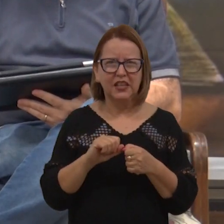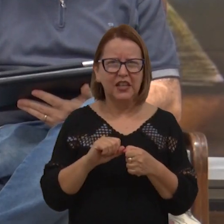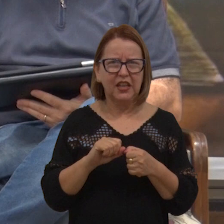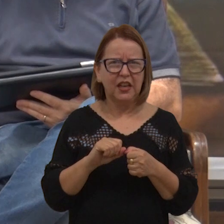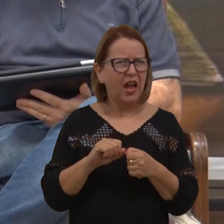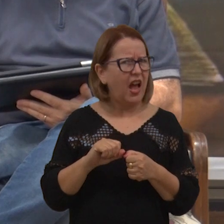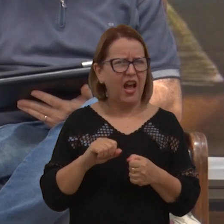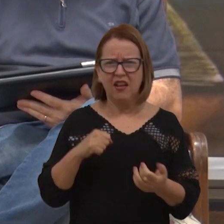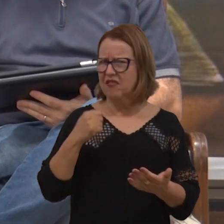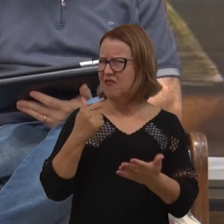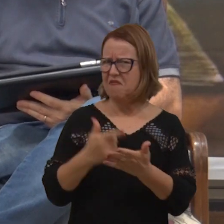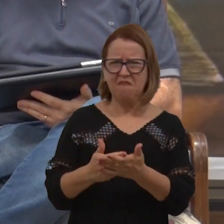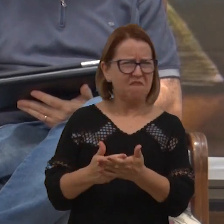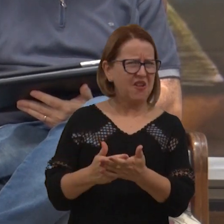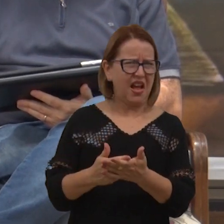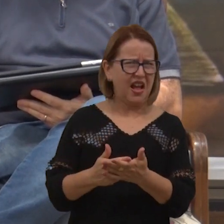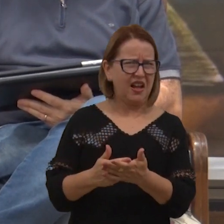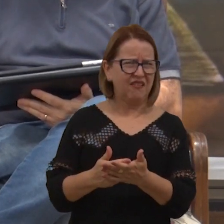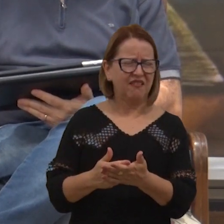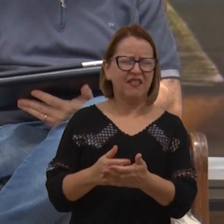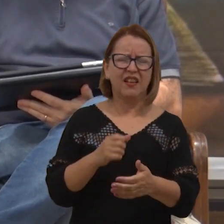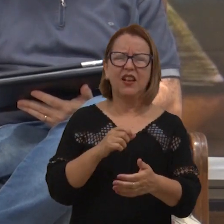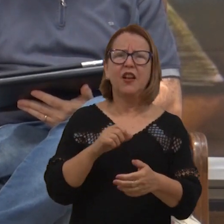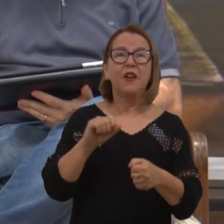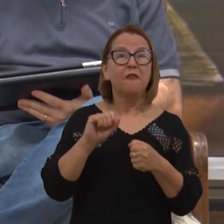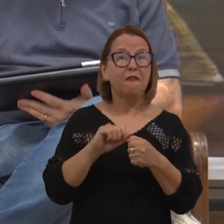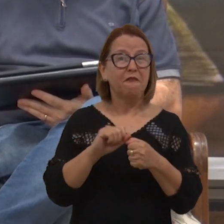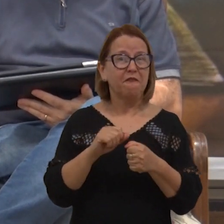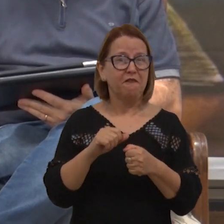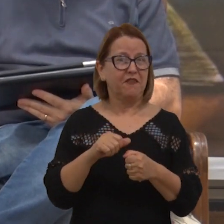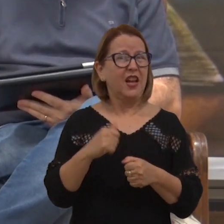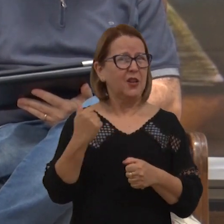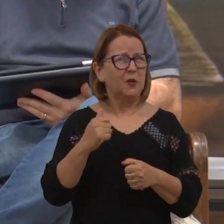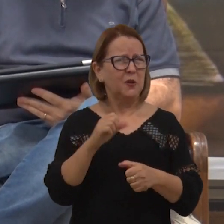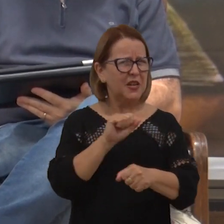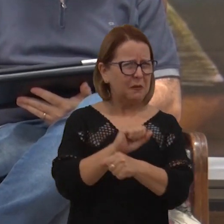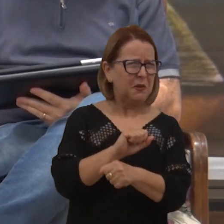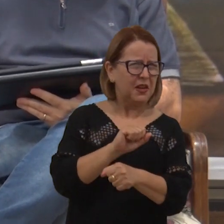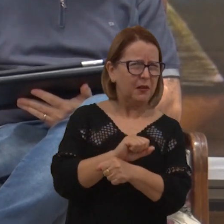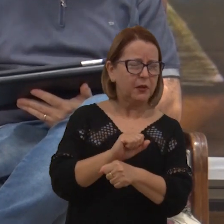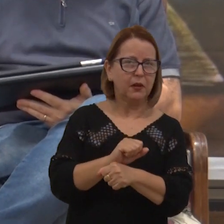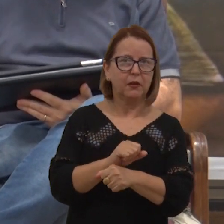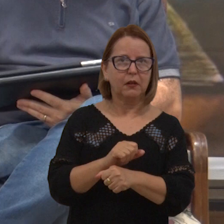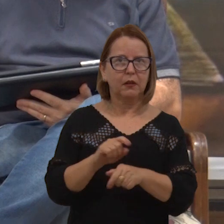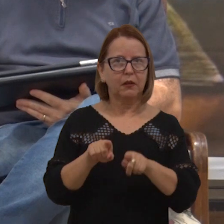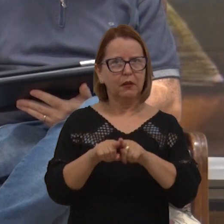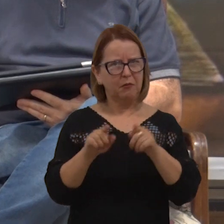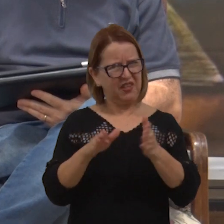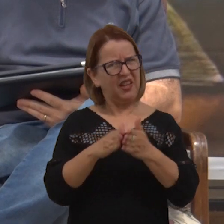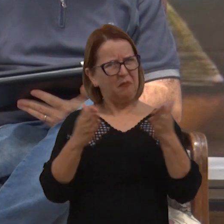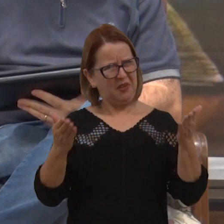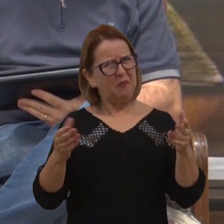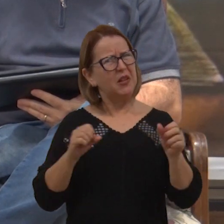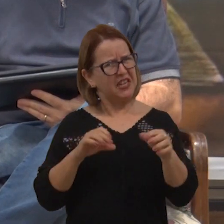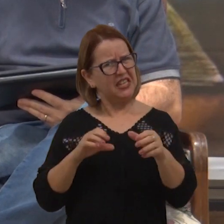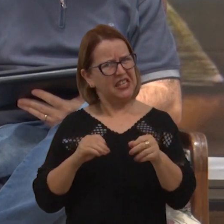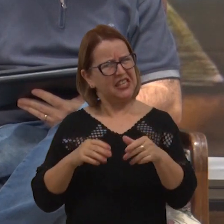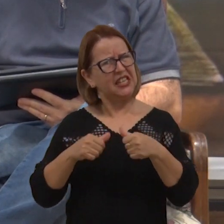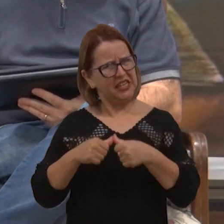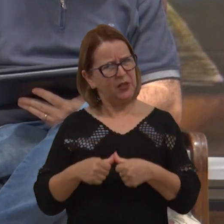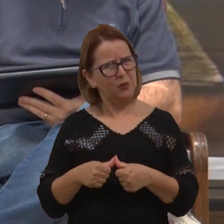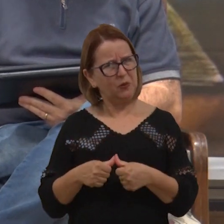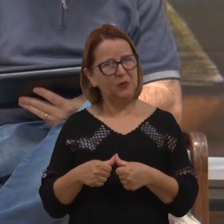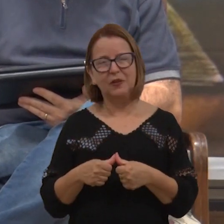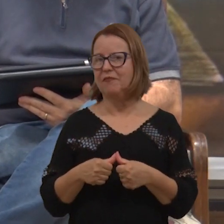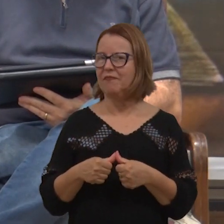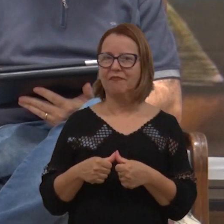para pagar ele também, porque é assim que a Bíblia ensina, né? Você paga o mal com o mal, é assim que a Bíblia ensina, né? Por